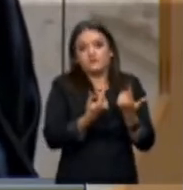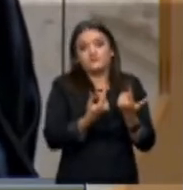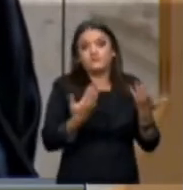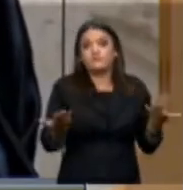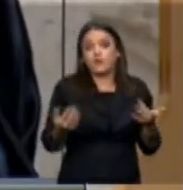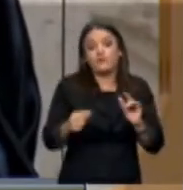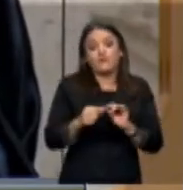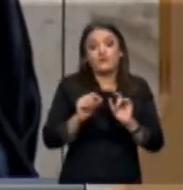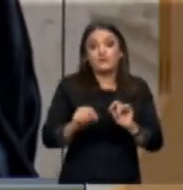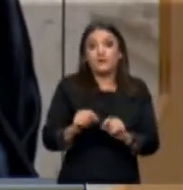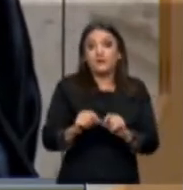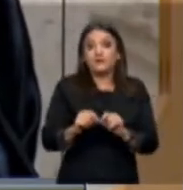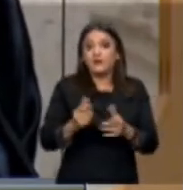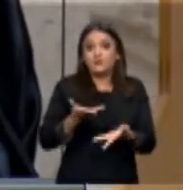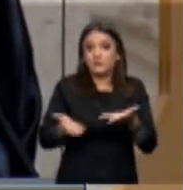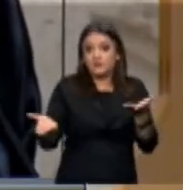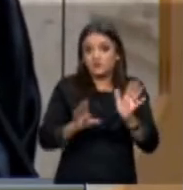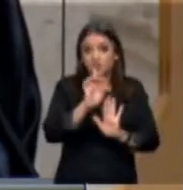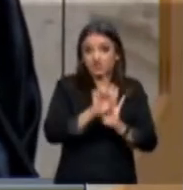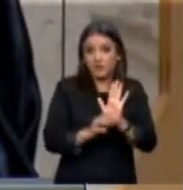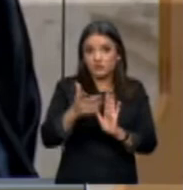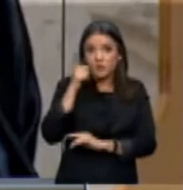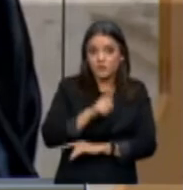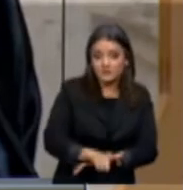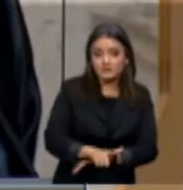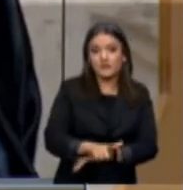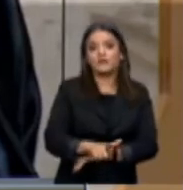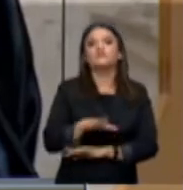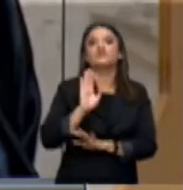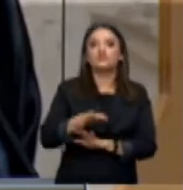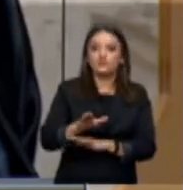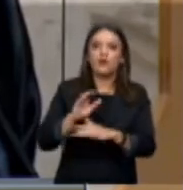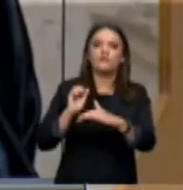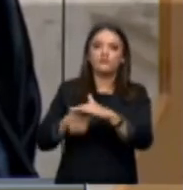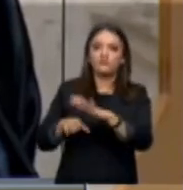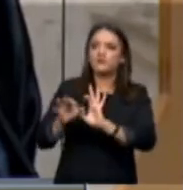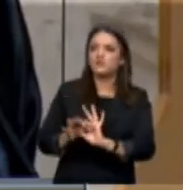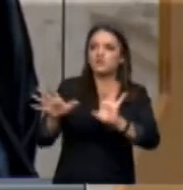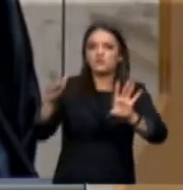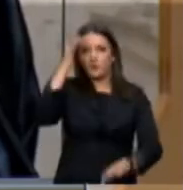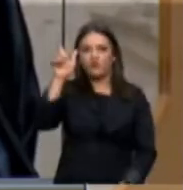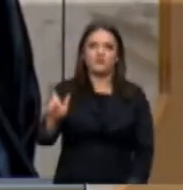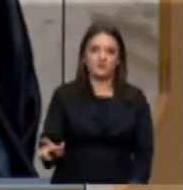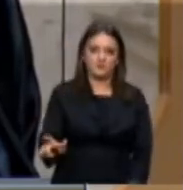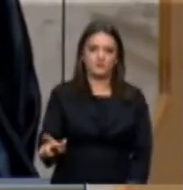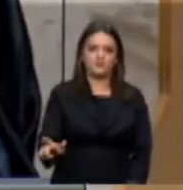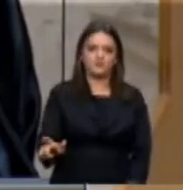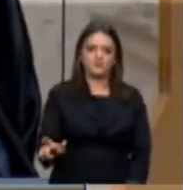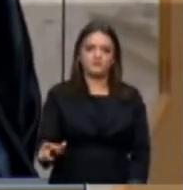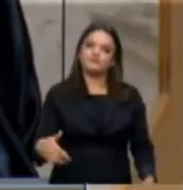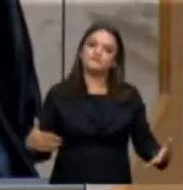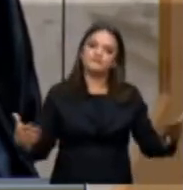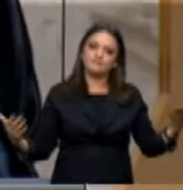o exercício de direito adquirido, depositado e disponível para o credor.